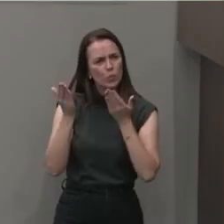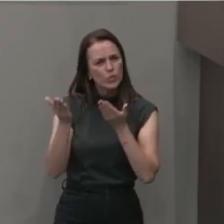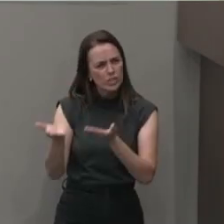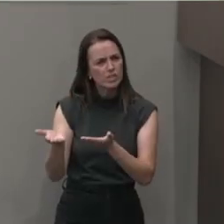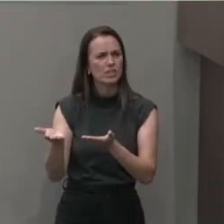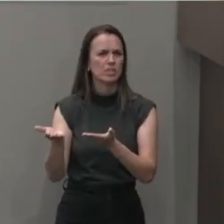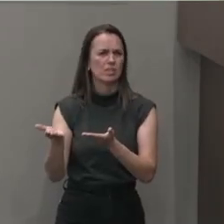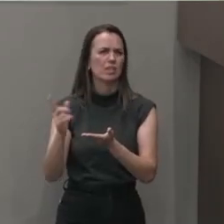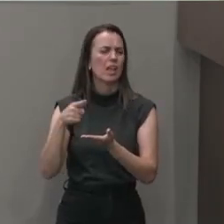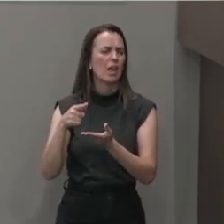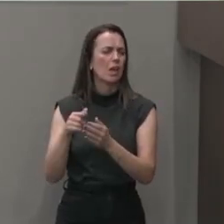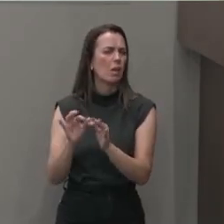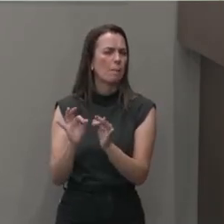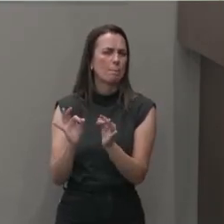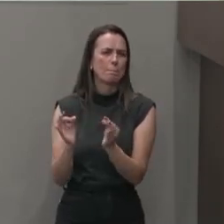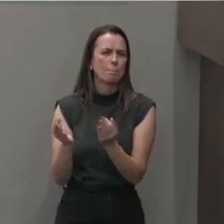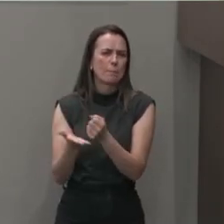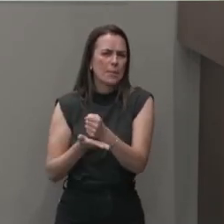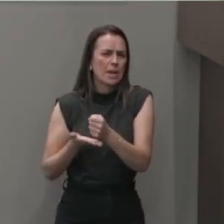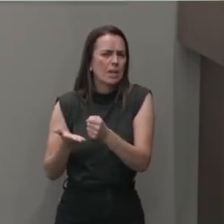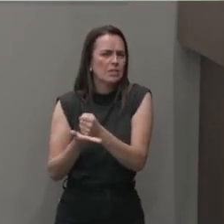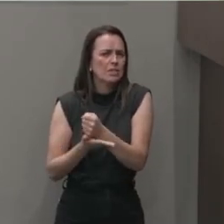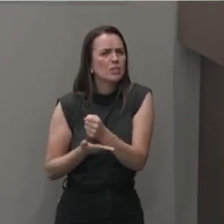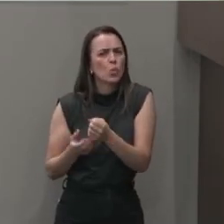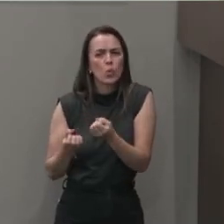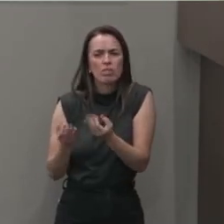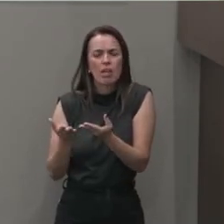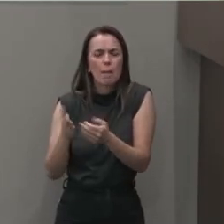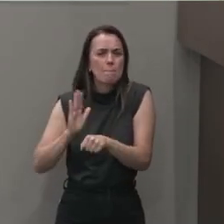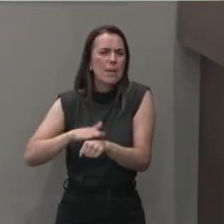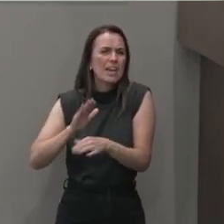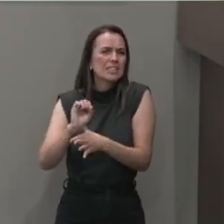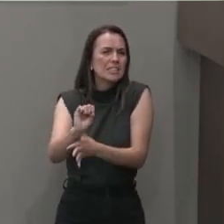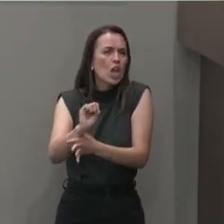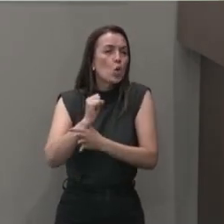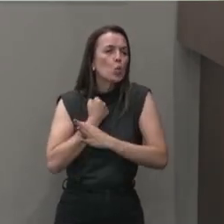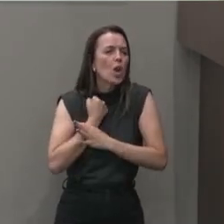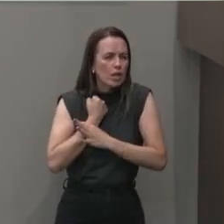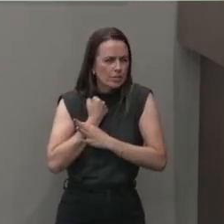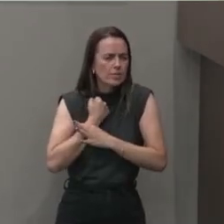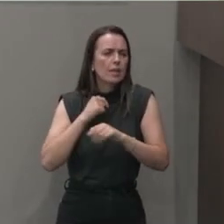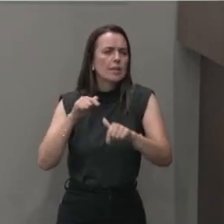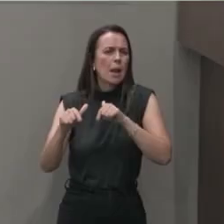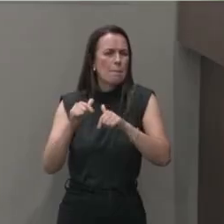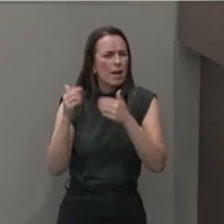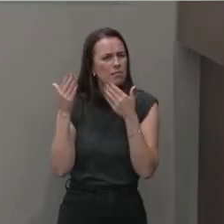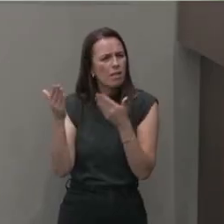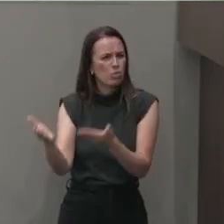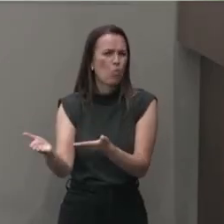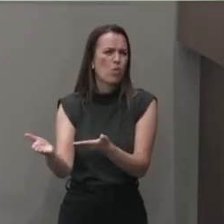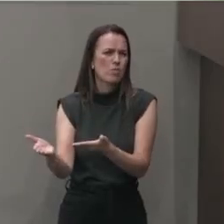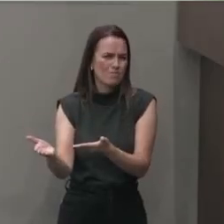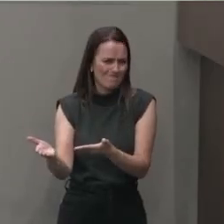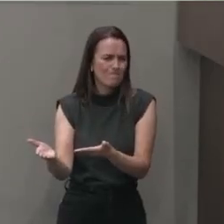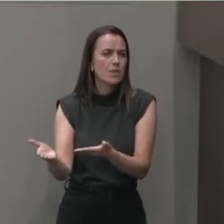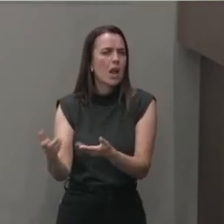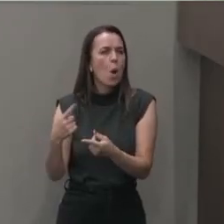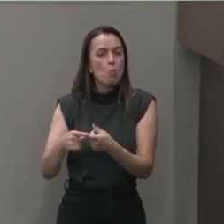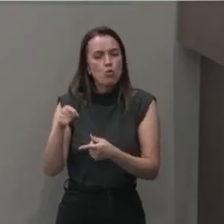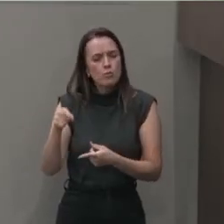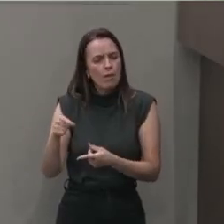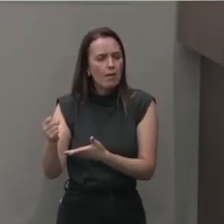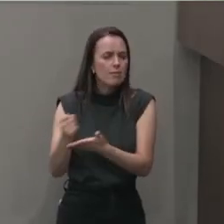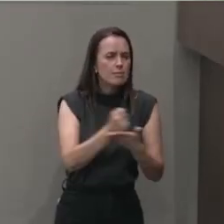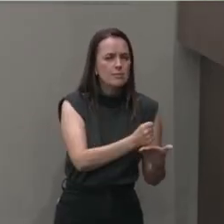é o mínimo que a gente tem que fazer. Dar mais segurança a esses trabalhadores aí, que levam as